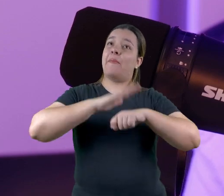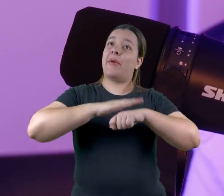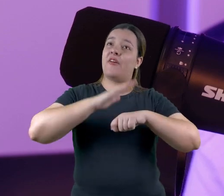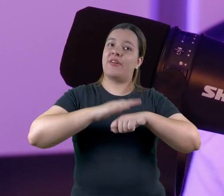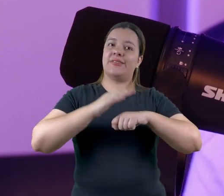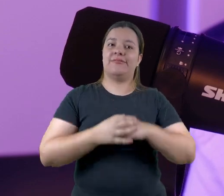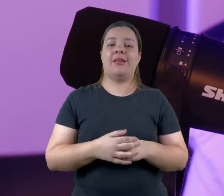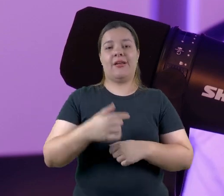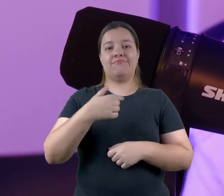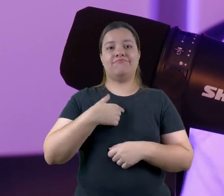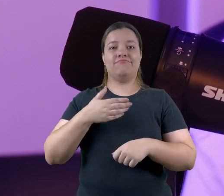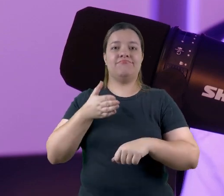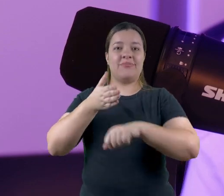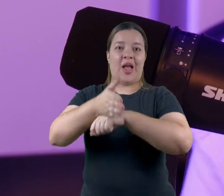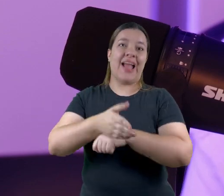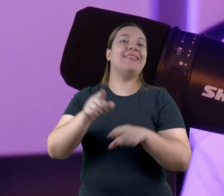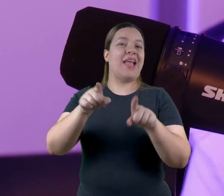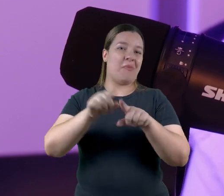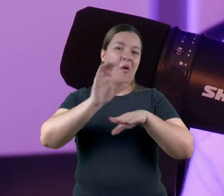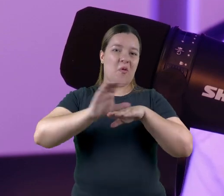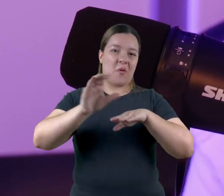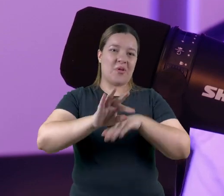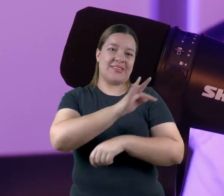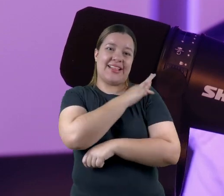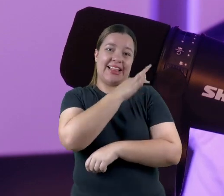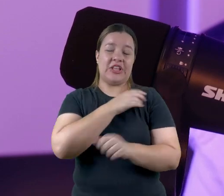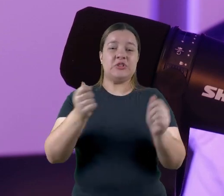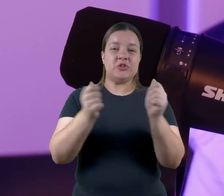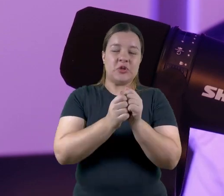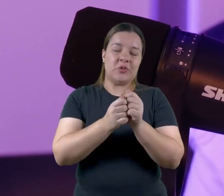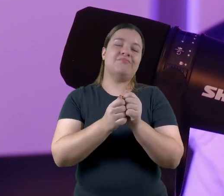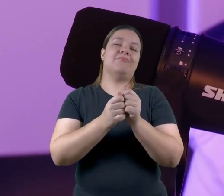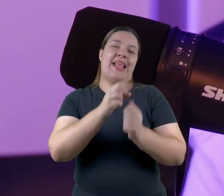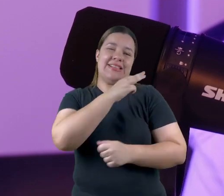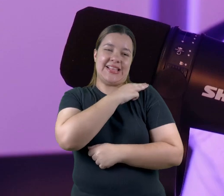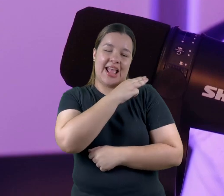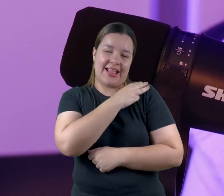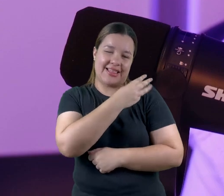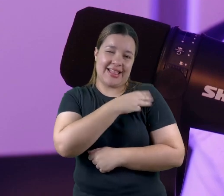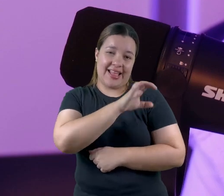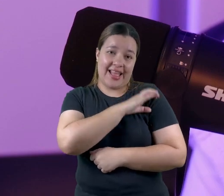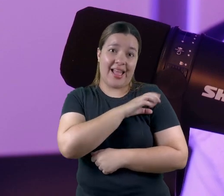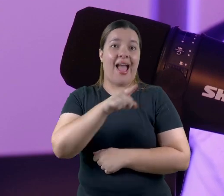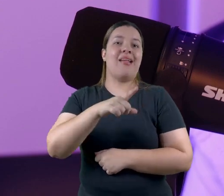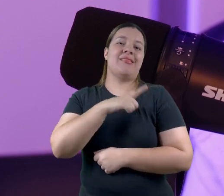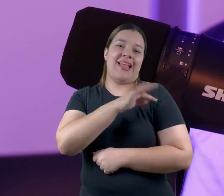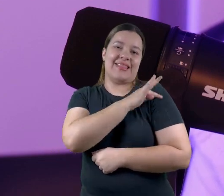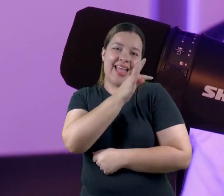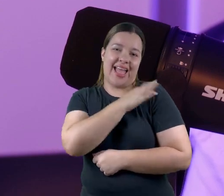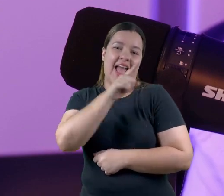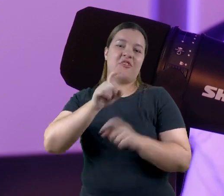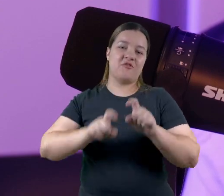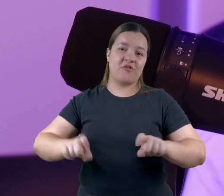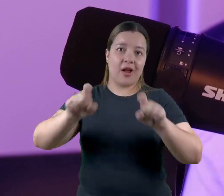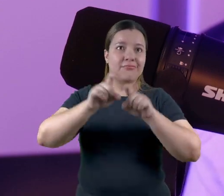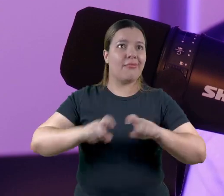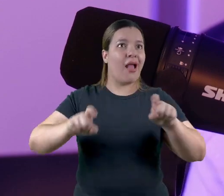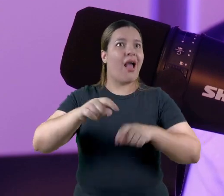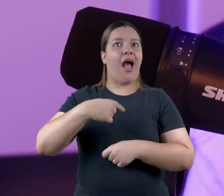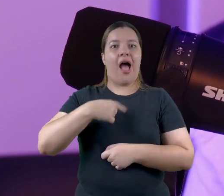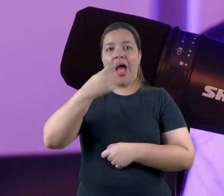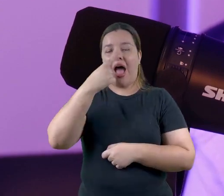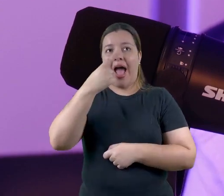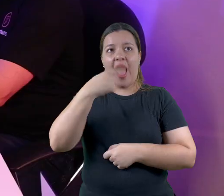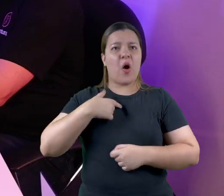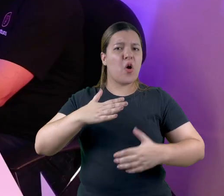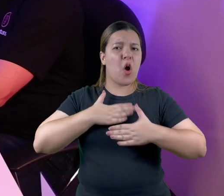que eu poderia fazer e foi aí que eu entrei numa escola técnica junto com o médio e aí era técnico informática e aí